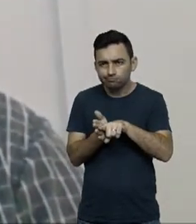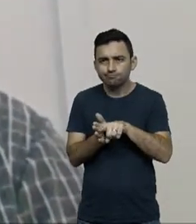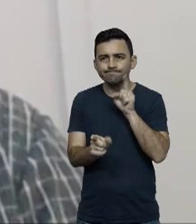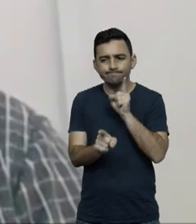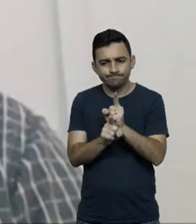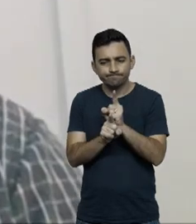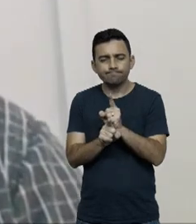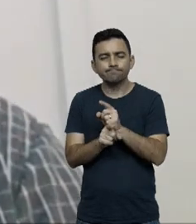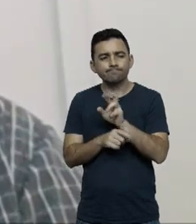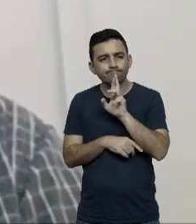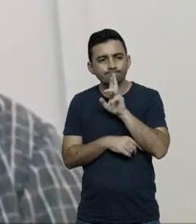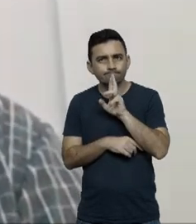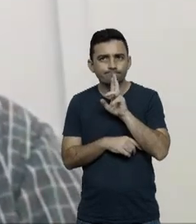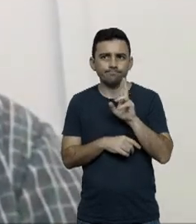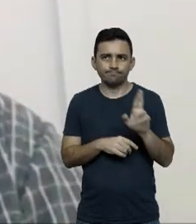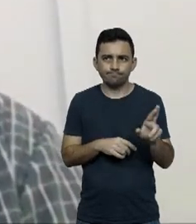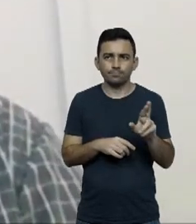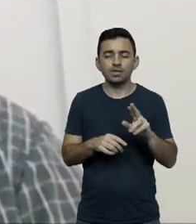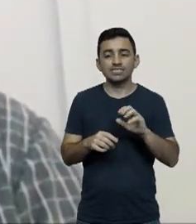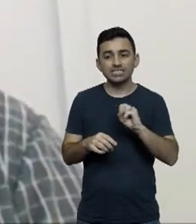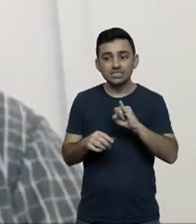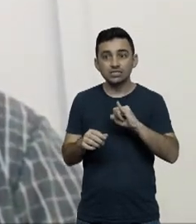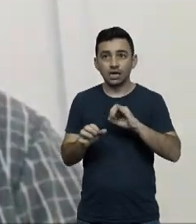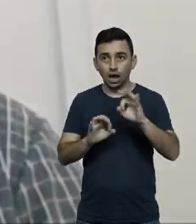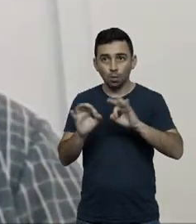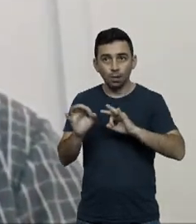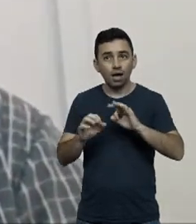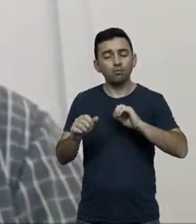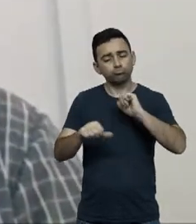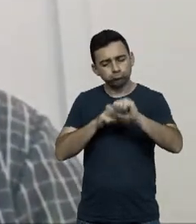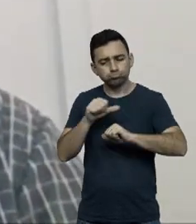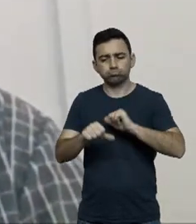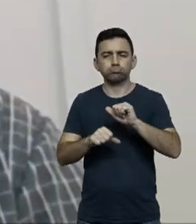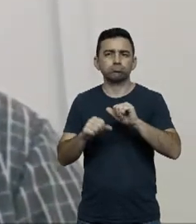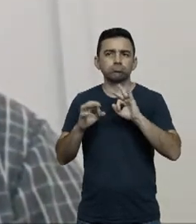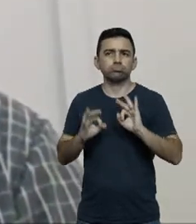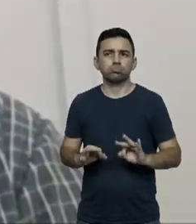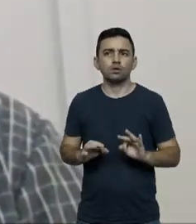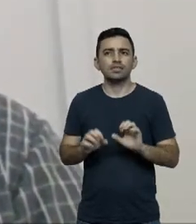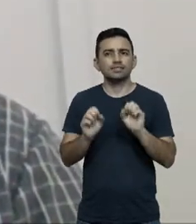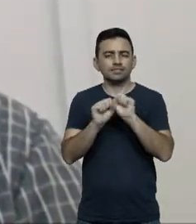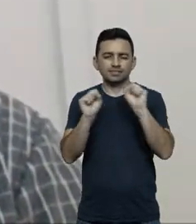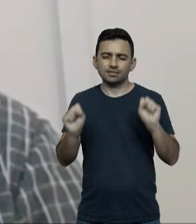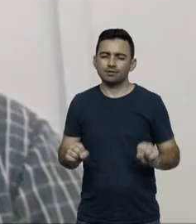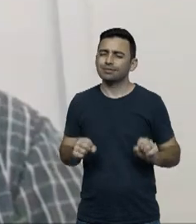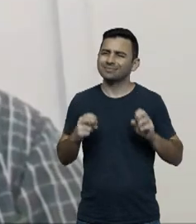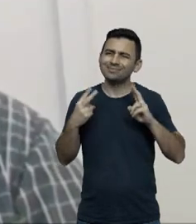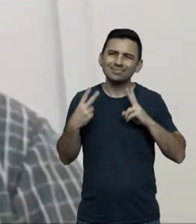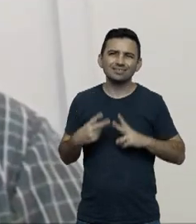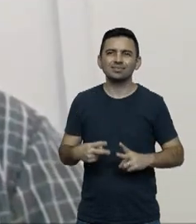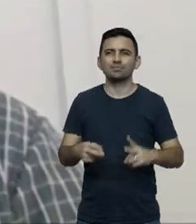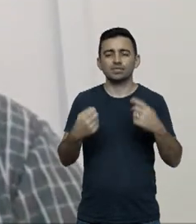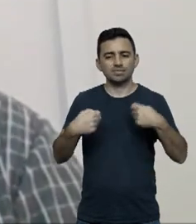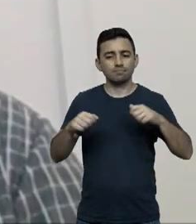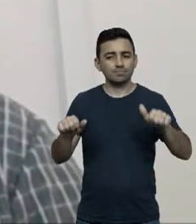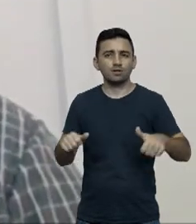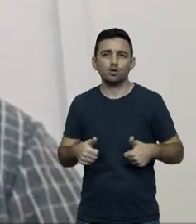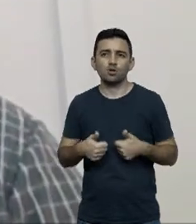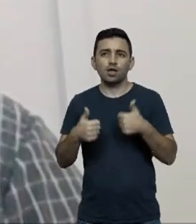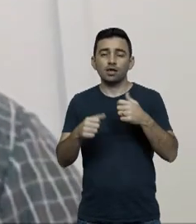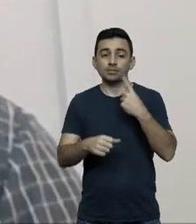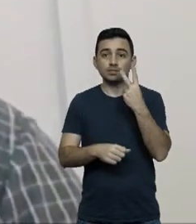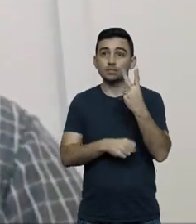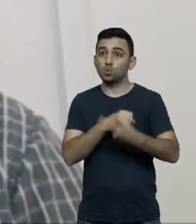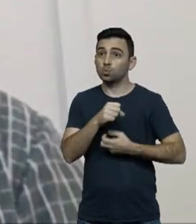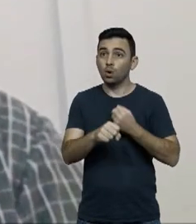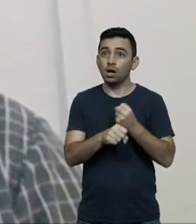quando foi necessário corrigimos e é um sistema aqui ele sempre vai estar sendo aprimorada ao sistema que é o segundo